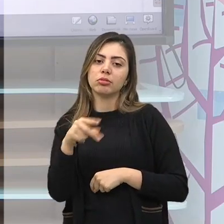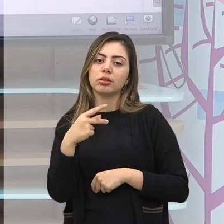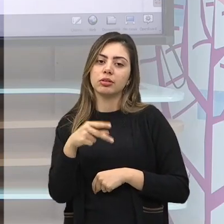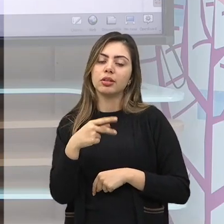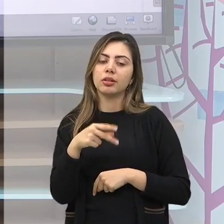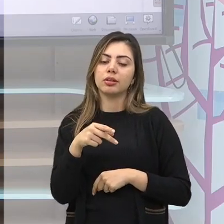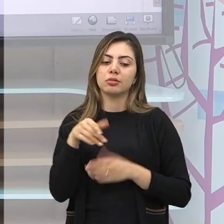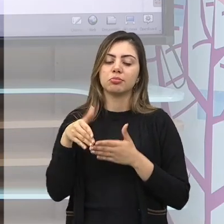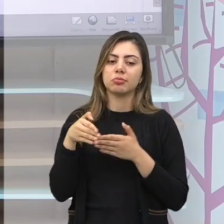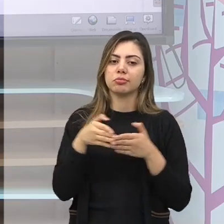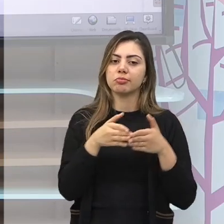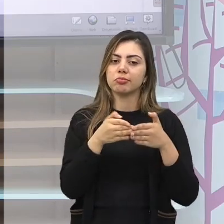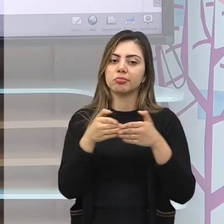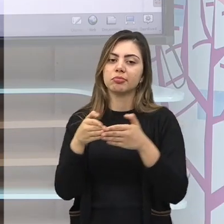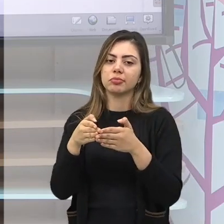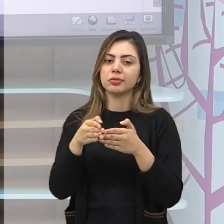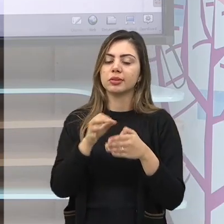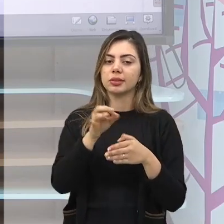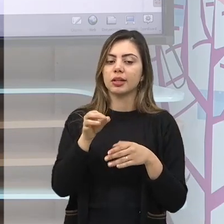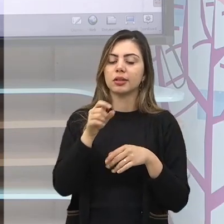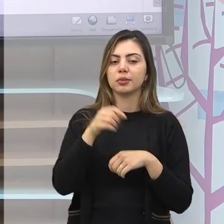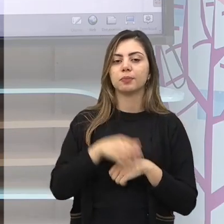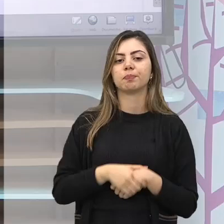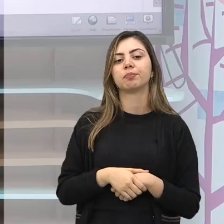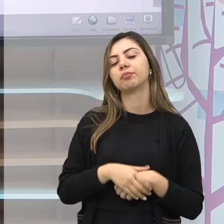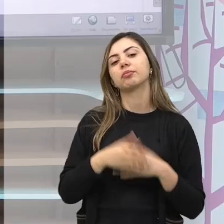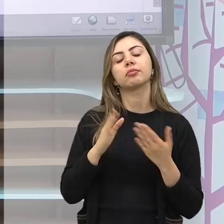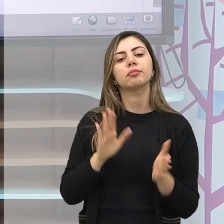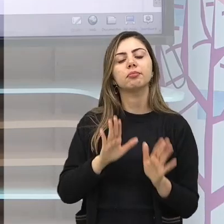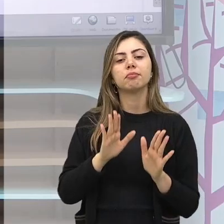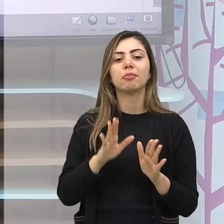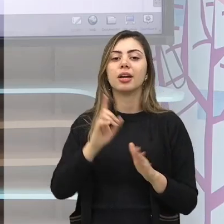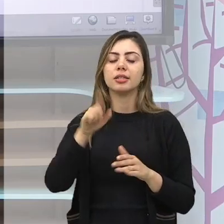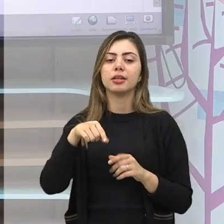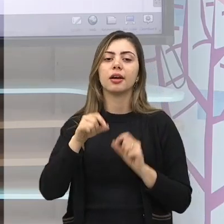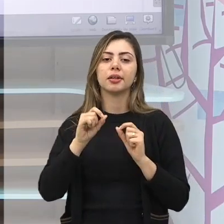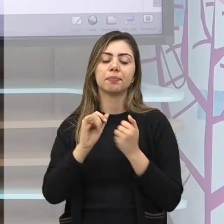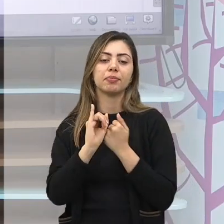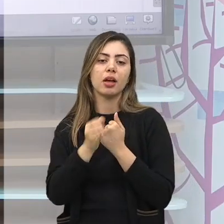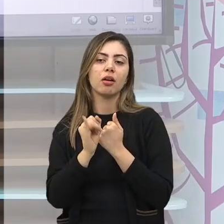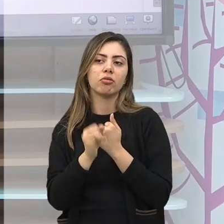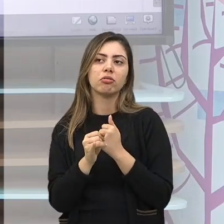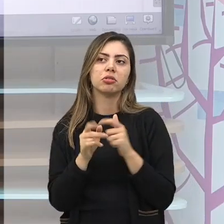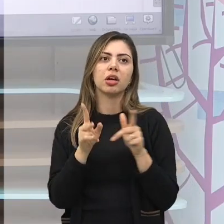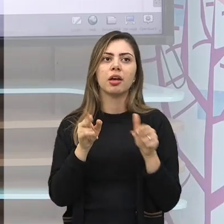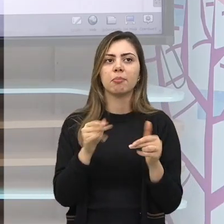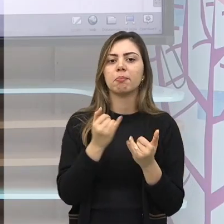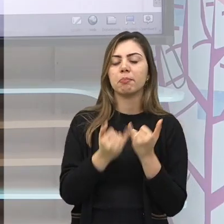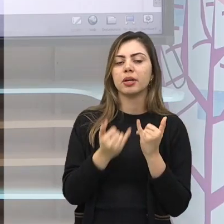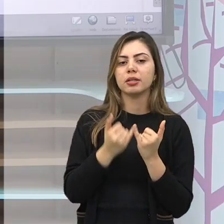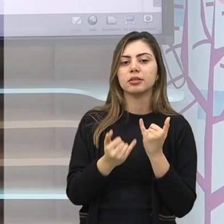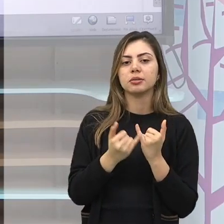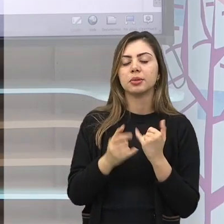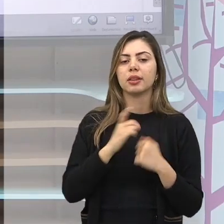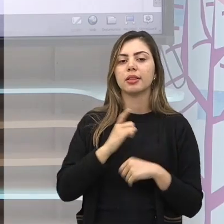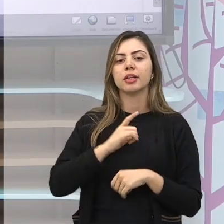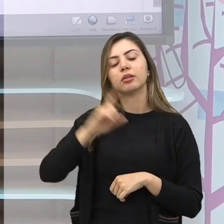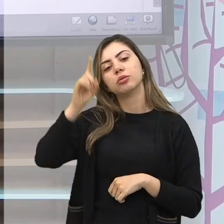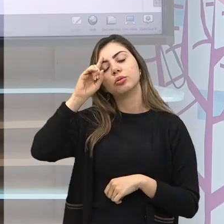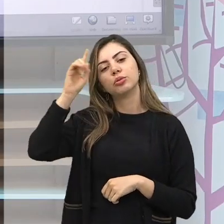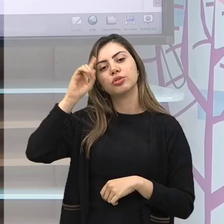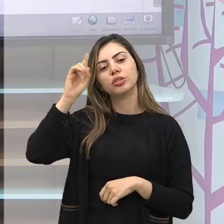desses exploradores, desses colonizadores. Mas a crônica funciona também um pouco assim. Nós temos lá esse dia a dia que